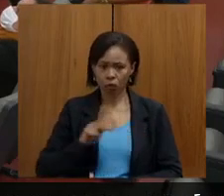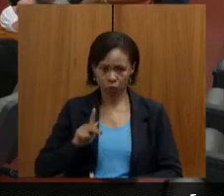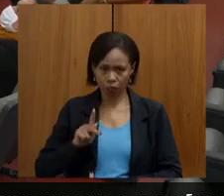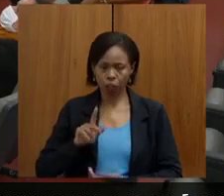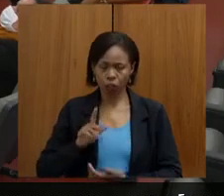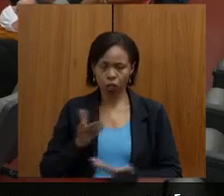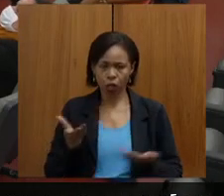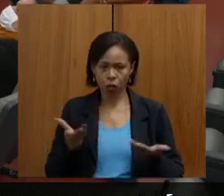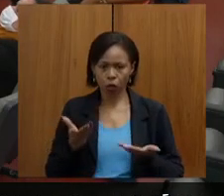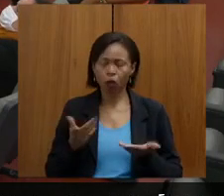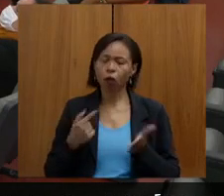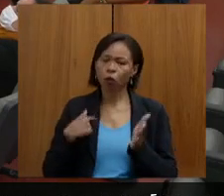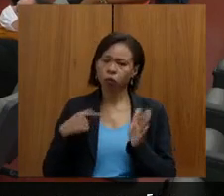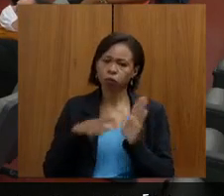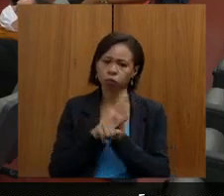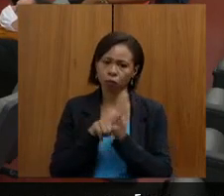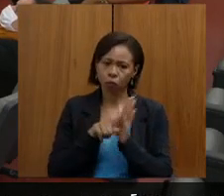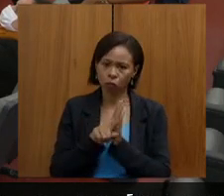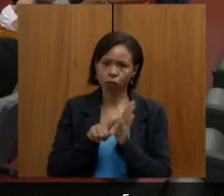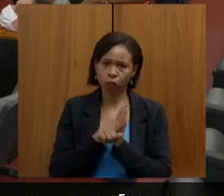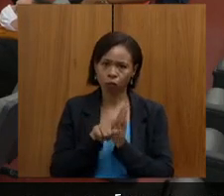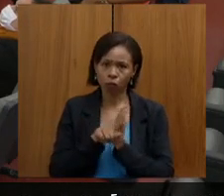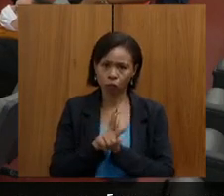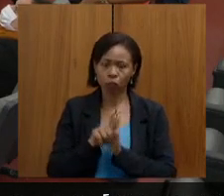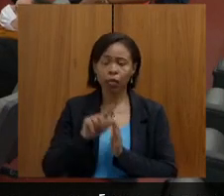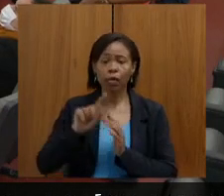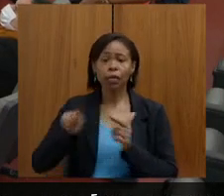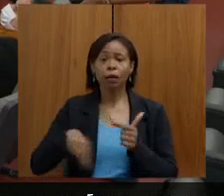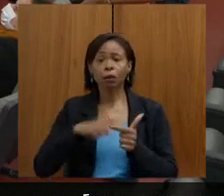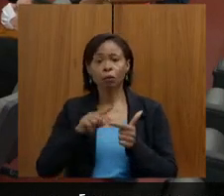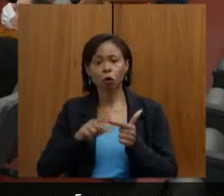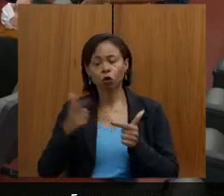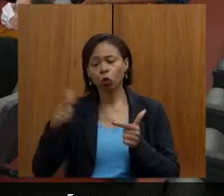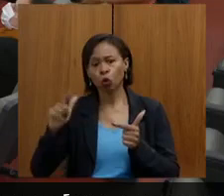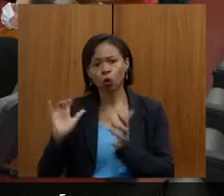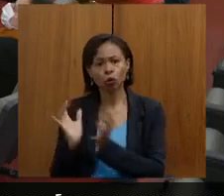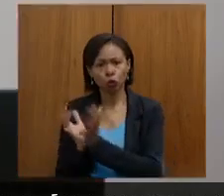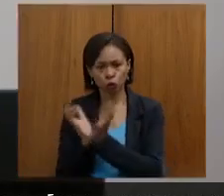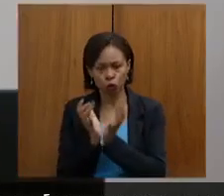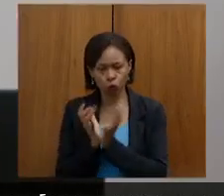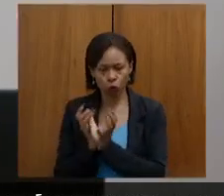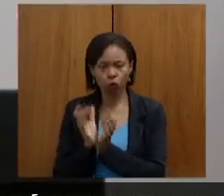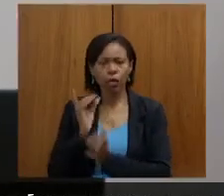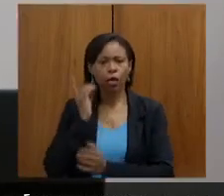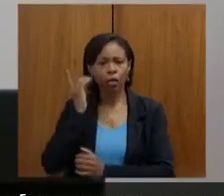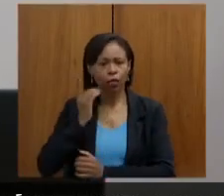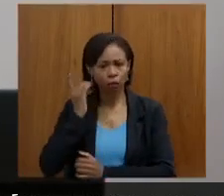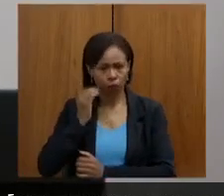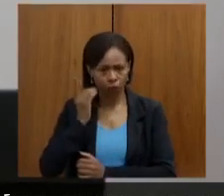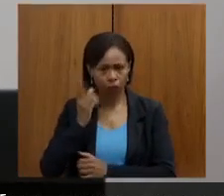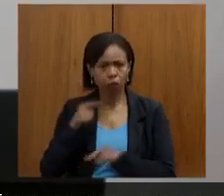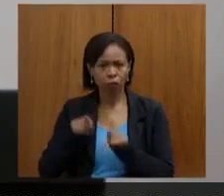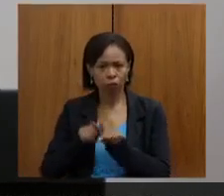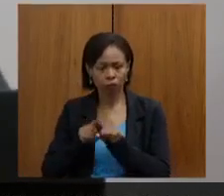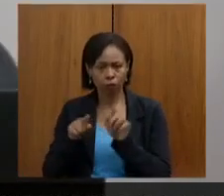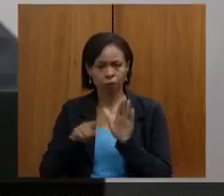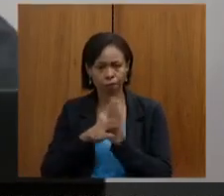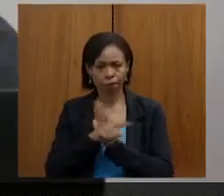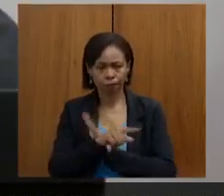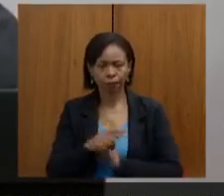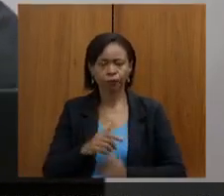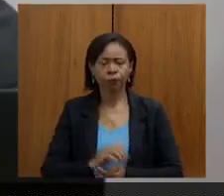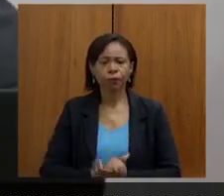Faria algumas perguntas e posteriormente aos demais colegas deputada e deputados